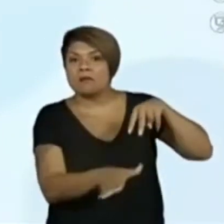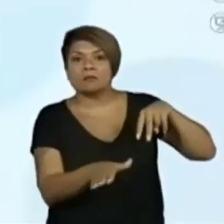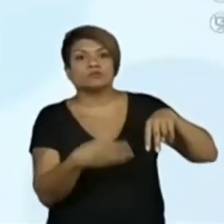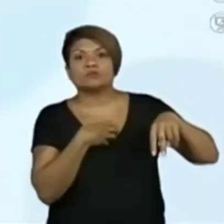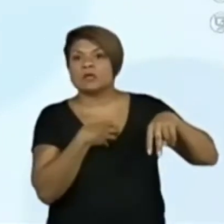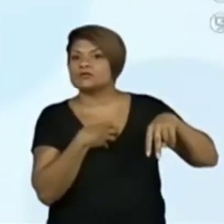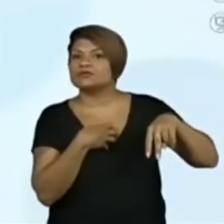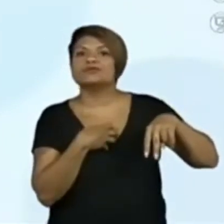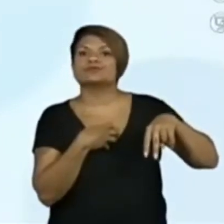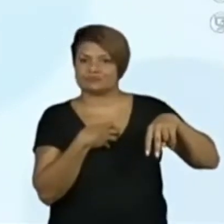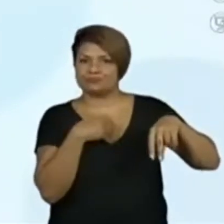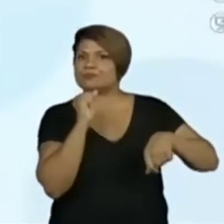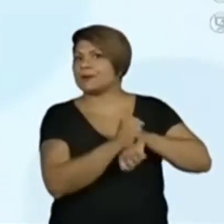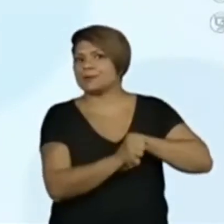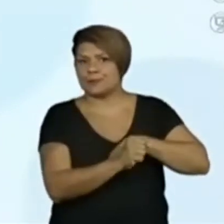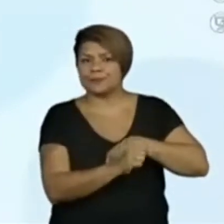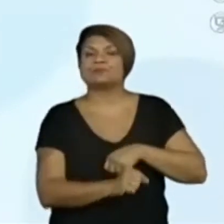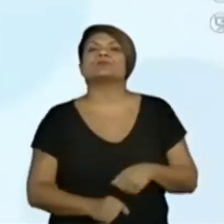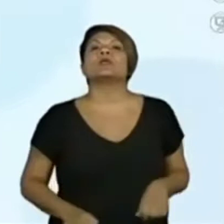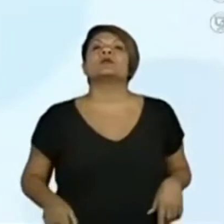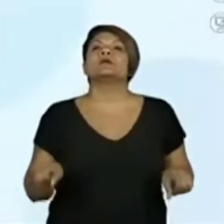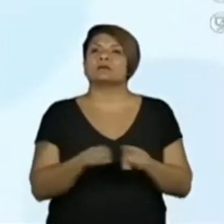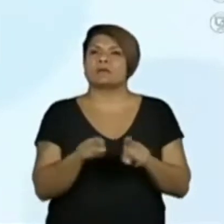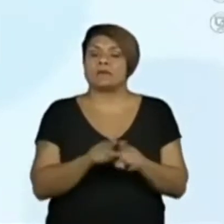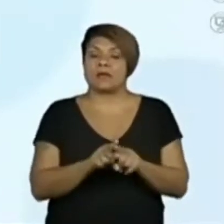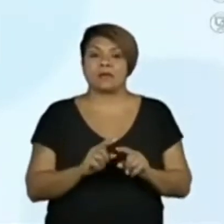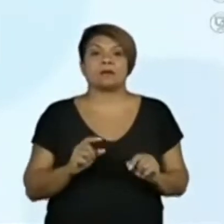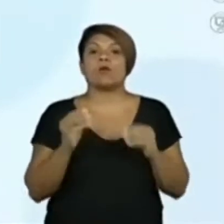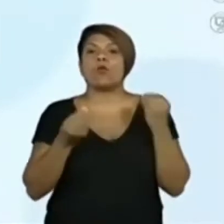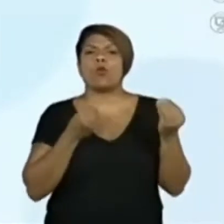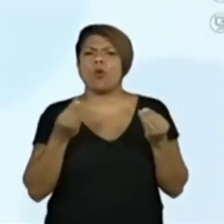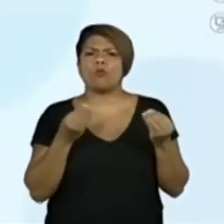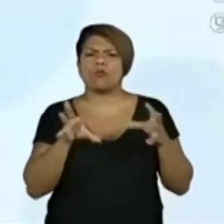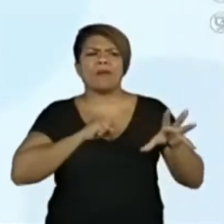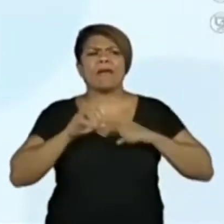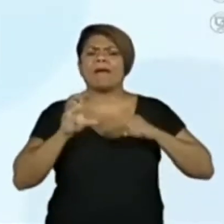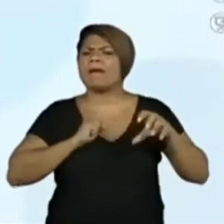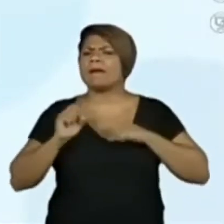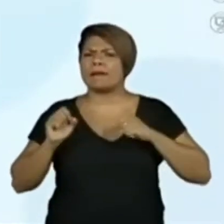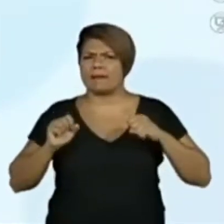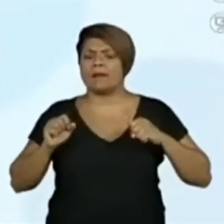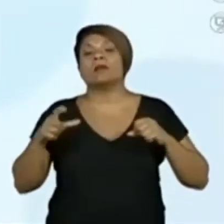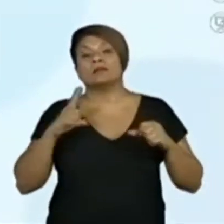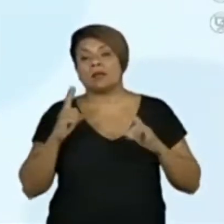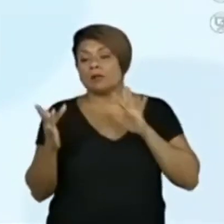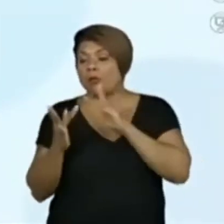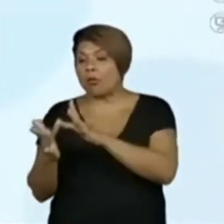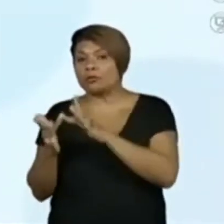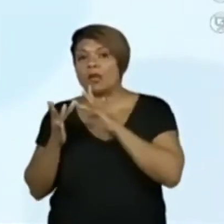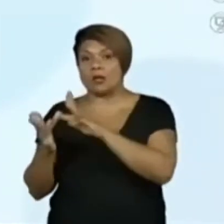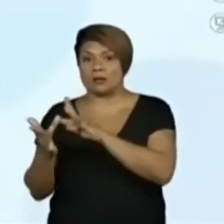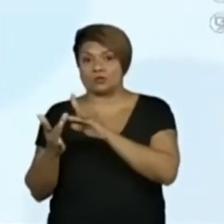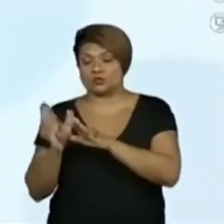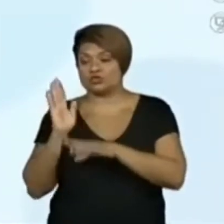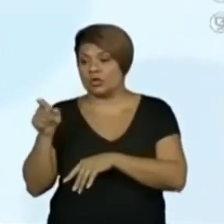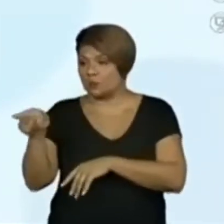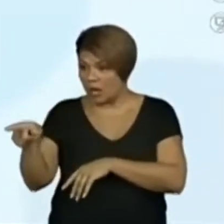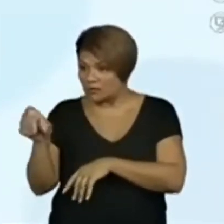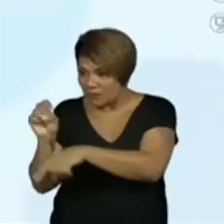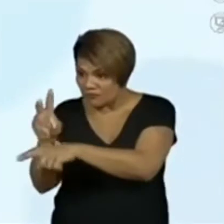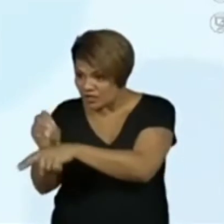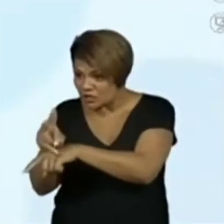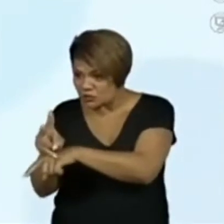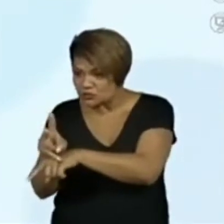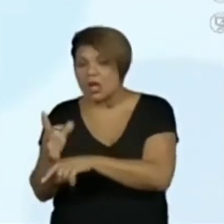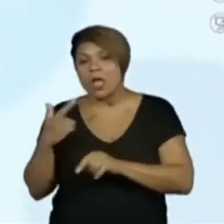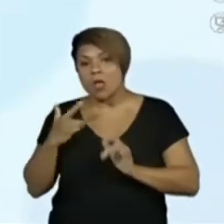Vou também destacar como é que acontece a transmissão. A transmissão ocorre pelo contato direto com pessoas,